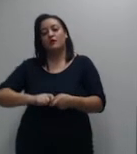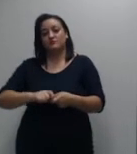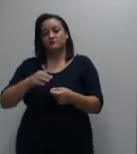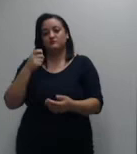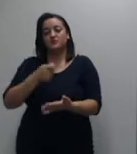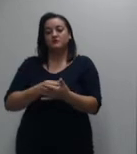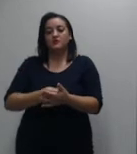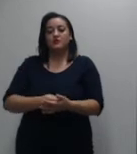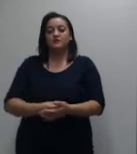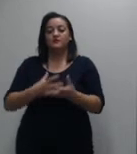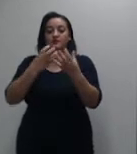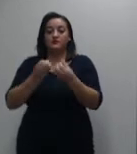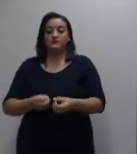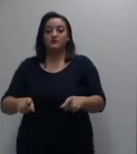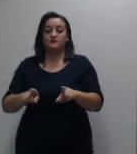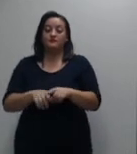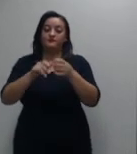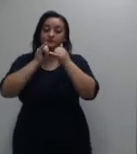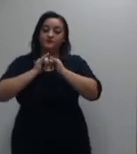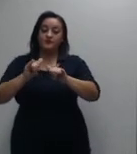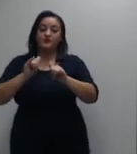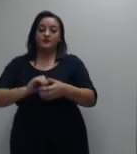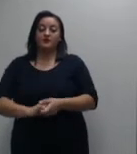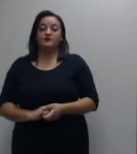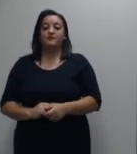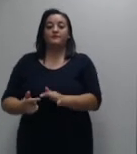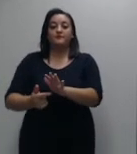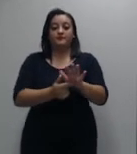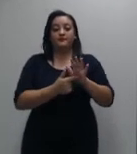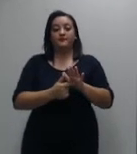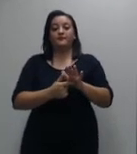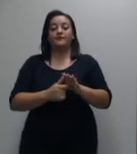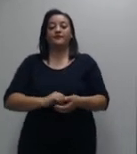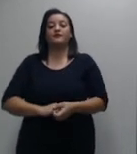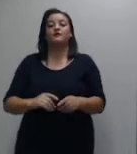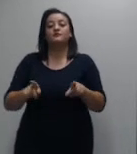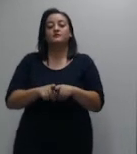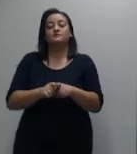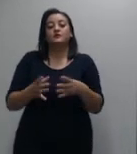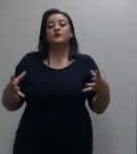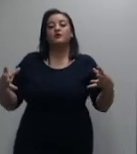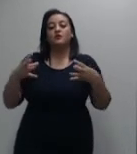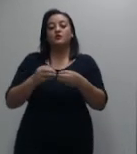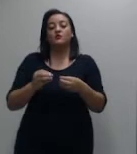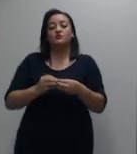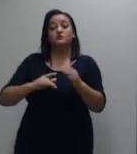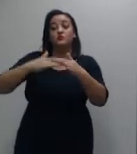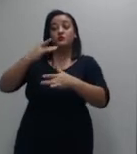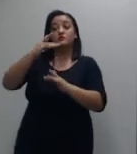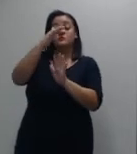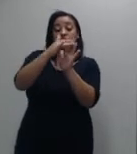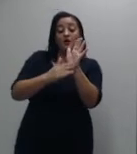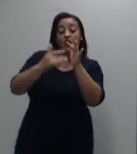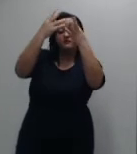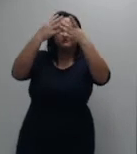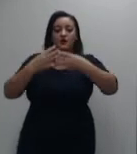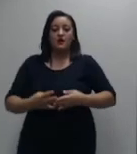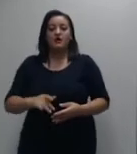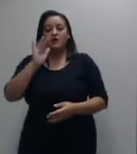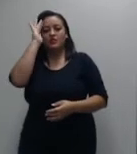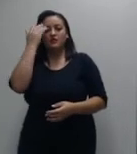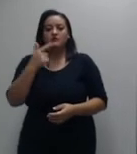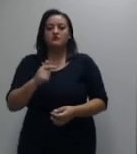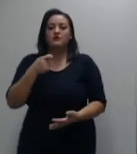considerando as informações trazidas nos autos pelas partes e as conclusões acima assinaladas intenso que não está